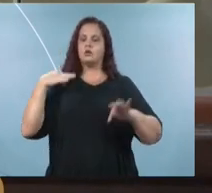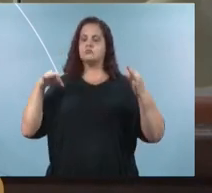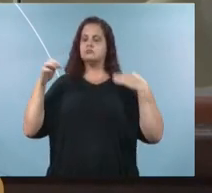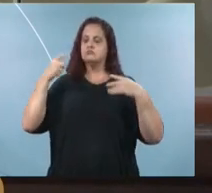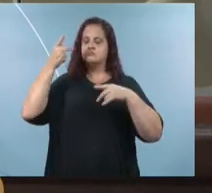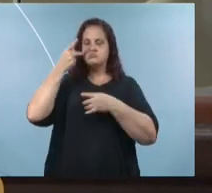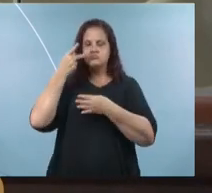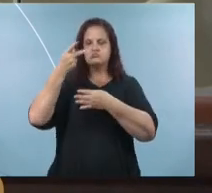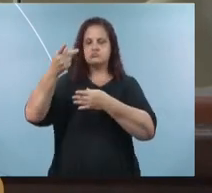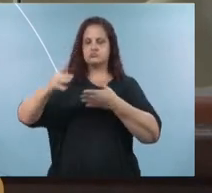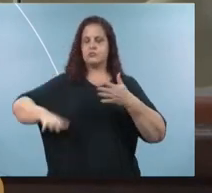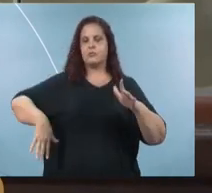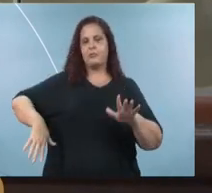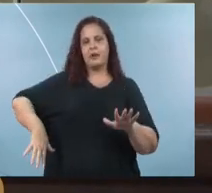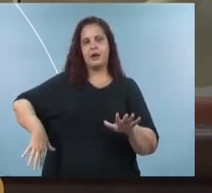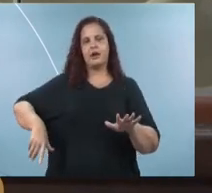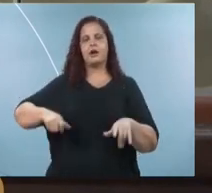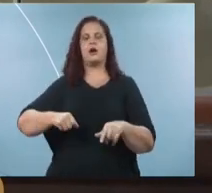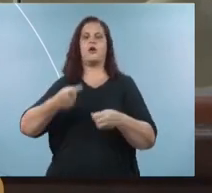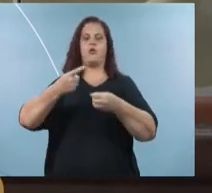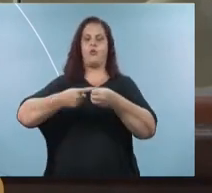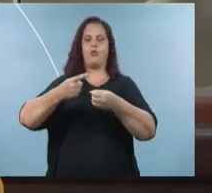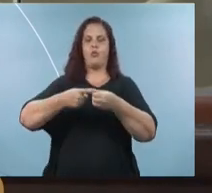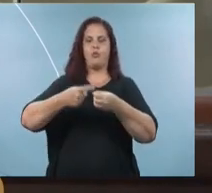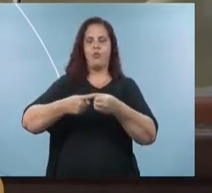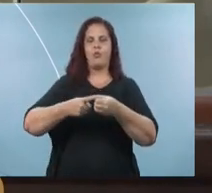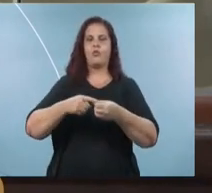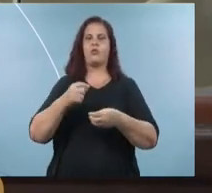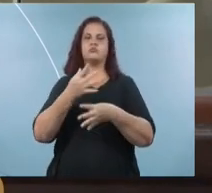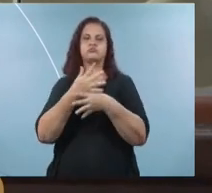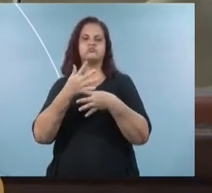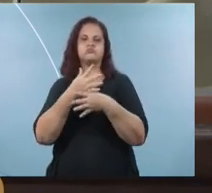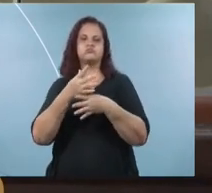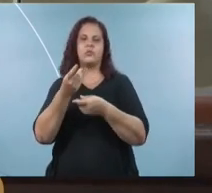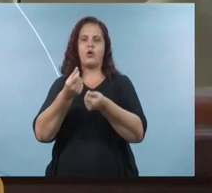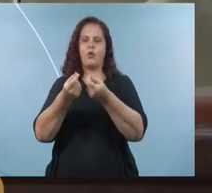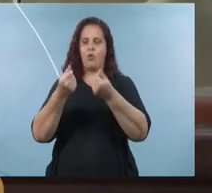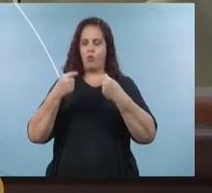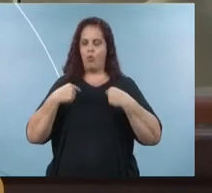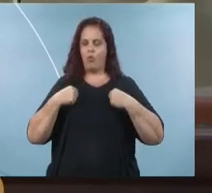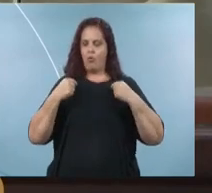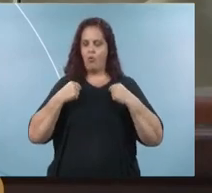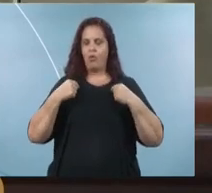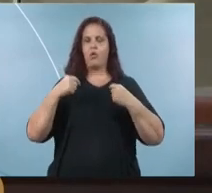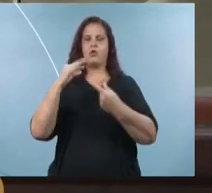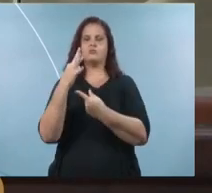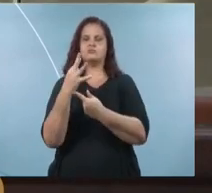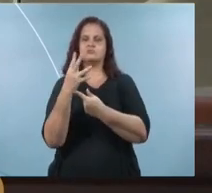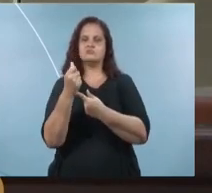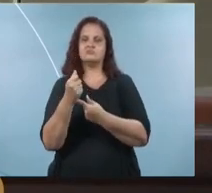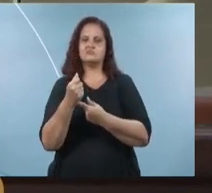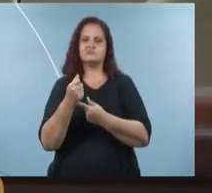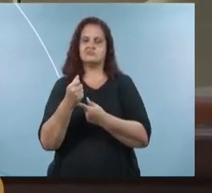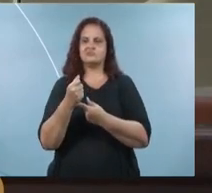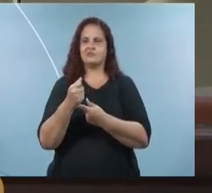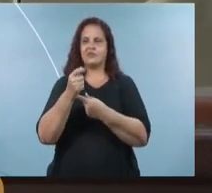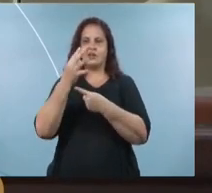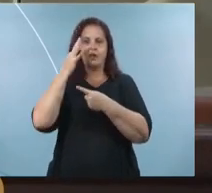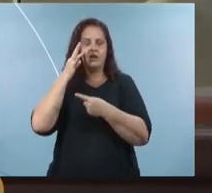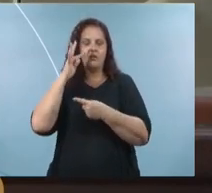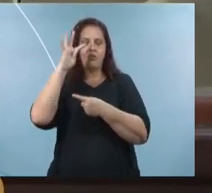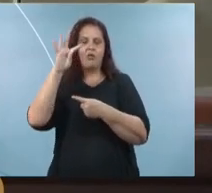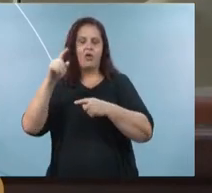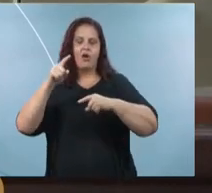de nossas praias ou cidades do interior e compra um bordado ou algum artesanato local, sempre que ele olhar para